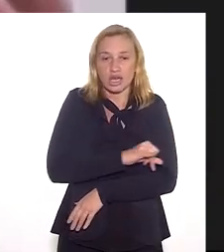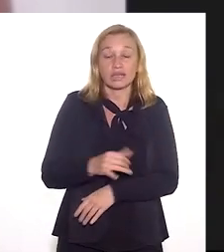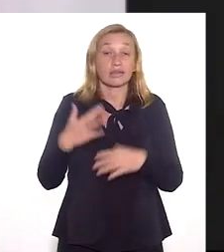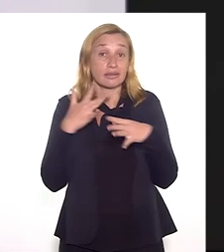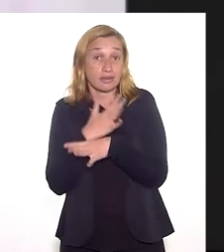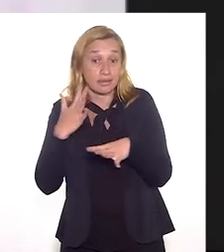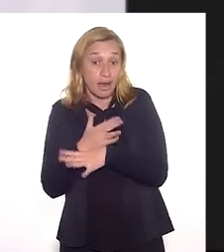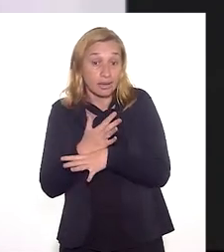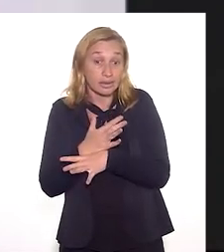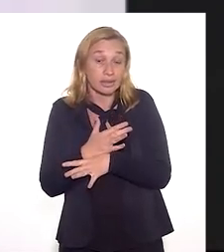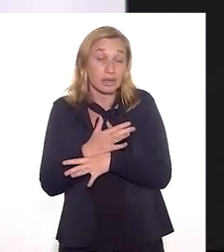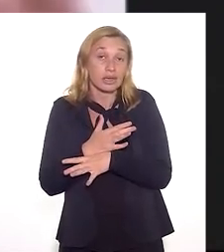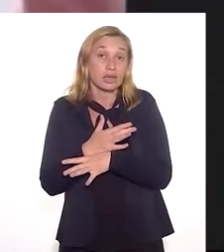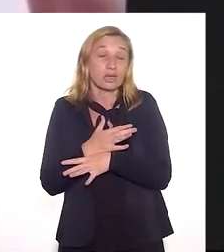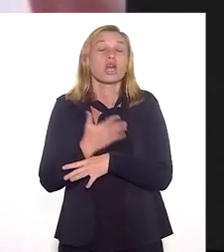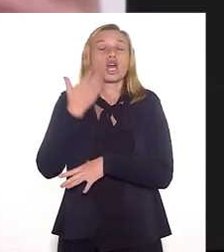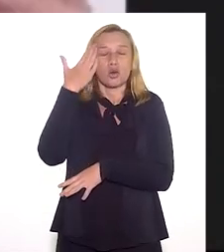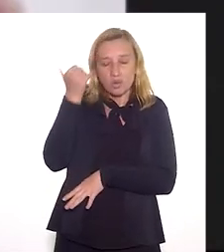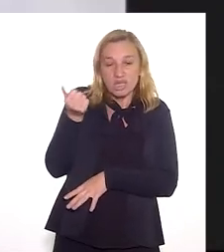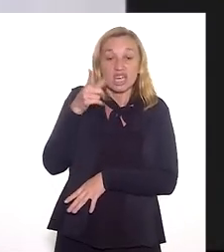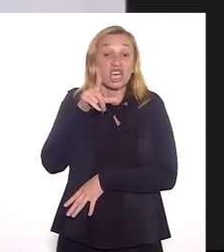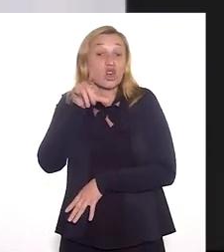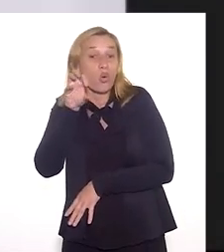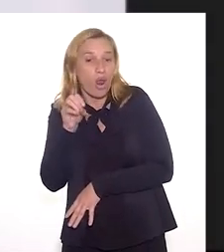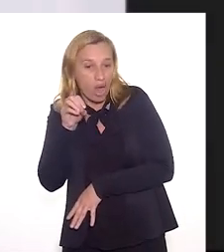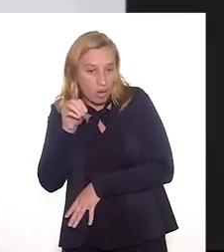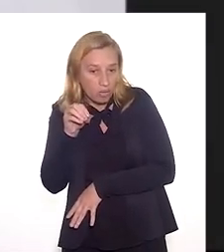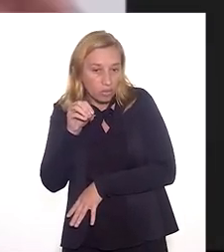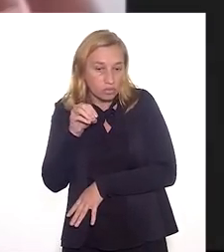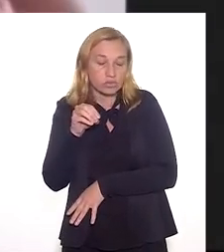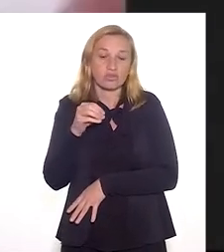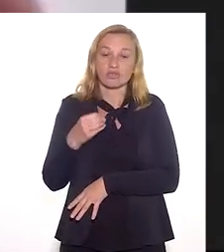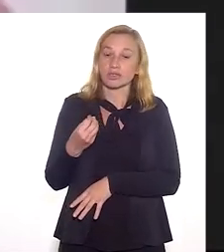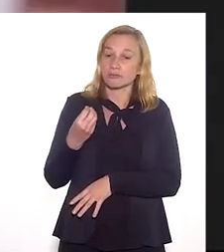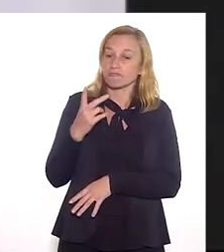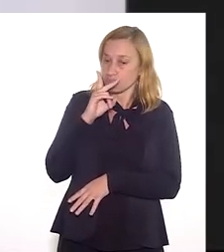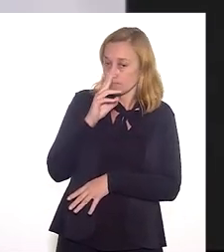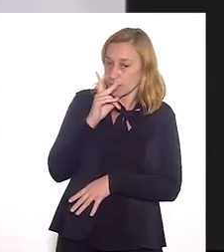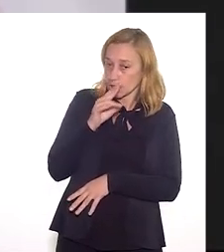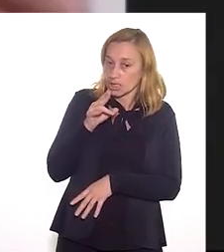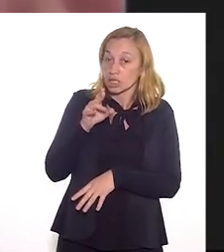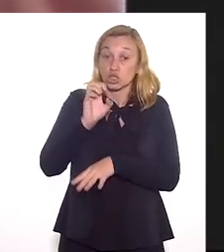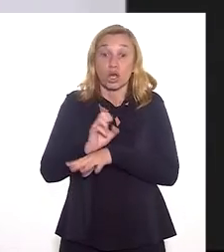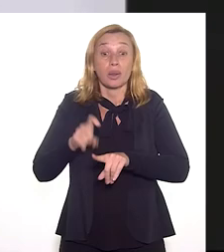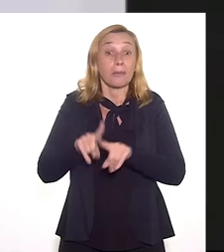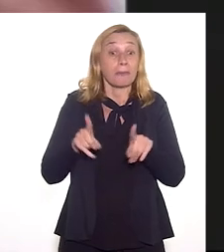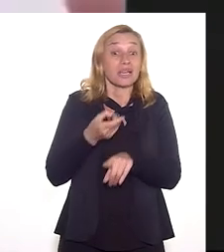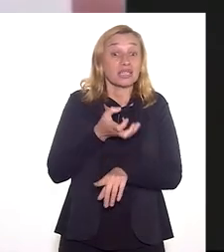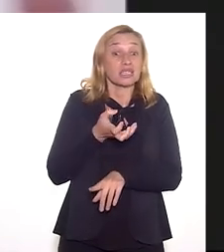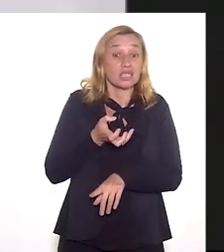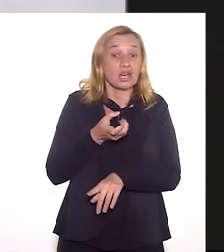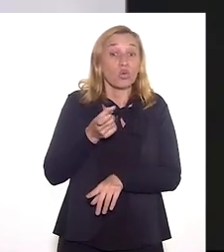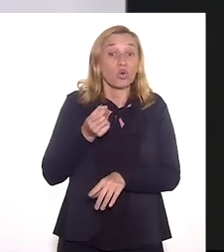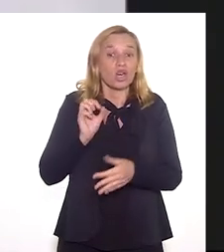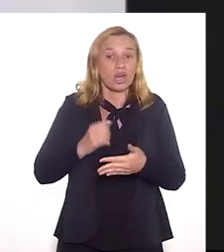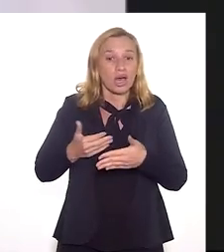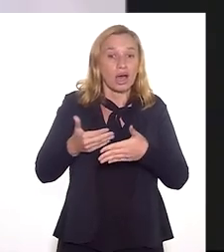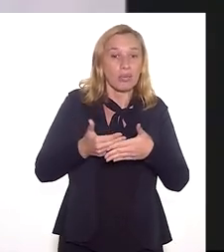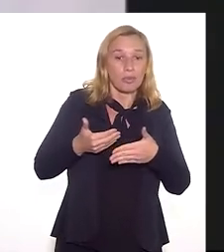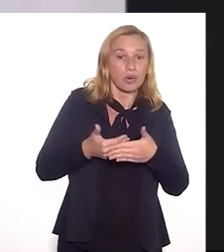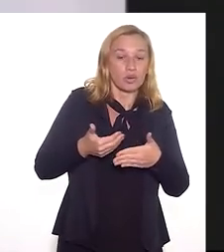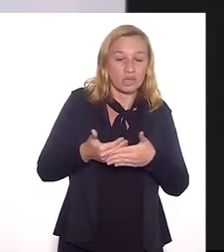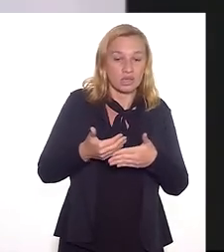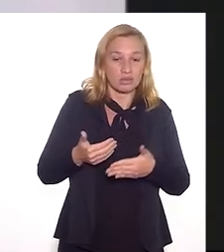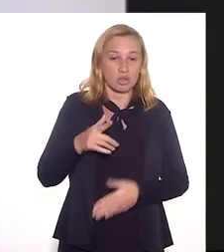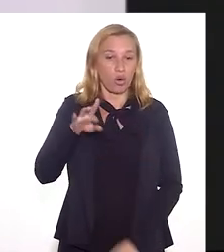no Rio de Janeiro, a gente, pelo menos na cidade, eu sei que o Léo Soares está fazendo algo muito parecido também no estado, mas a